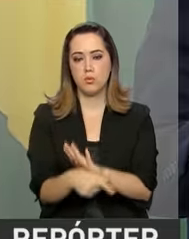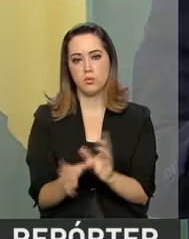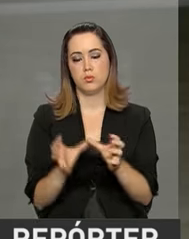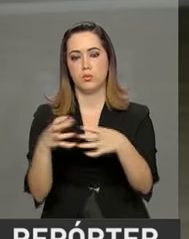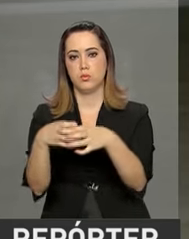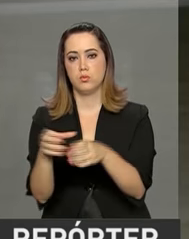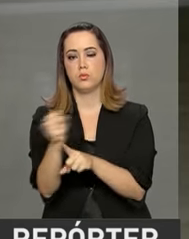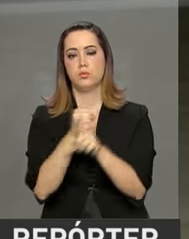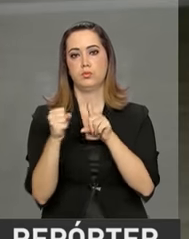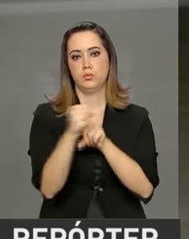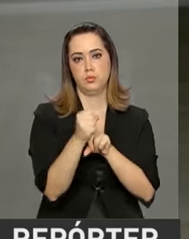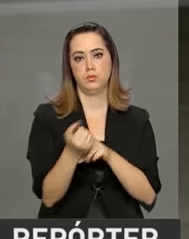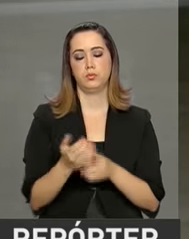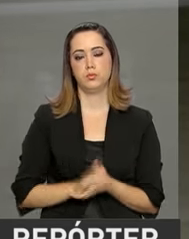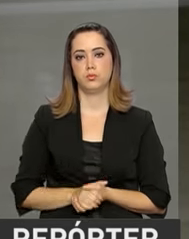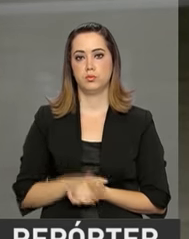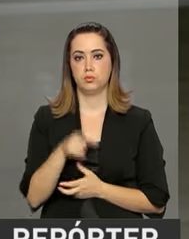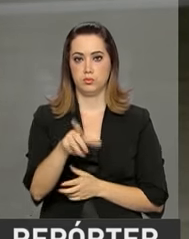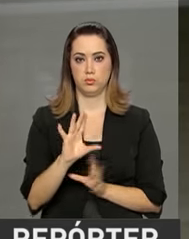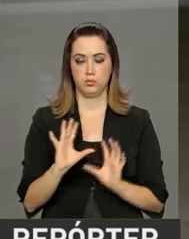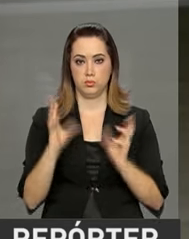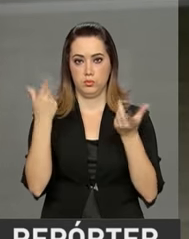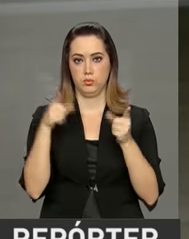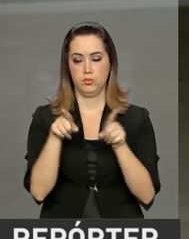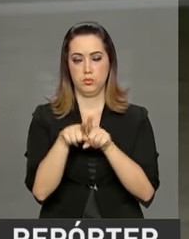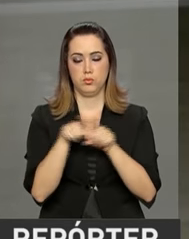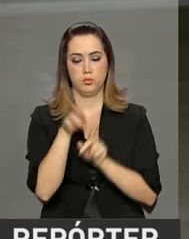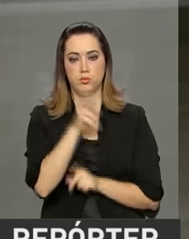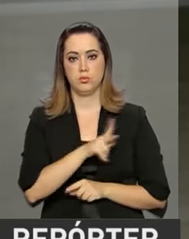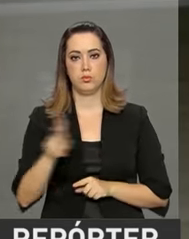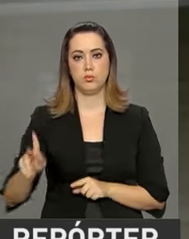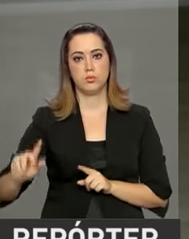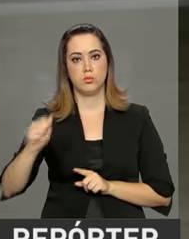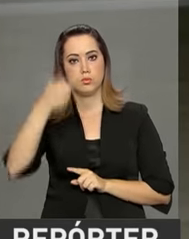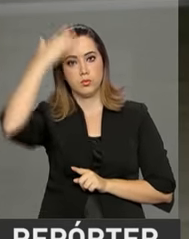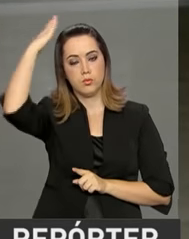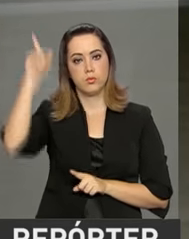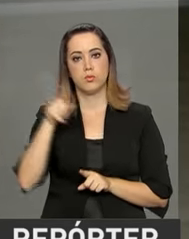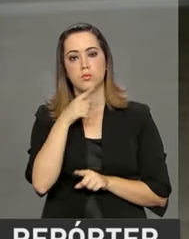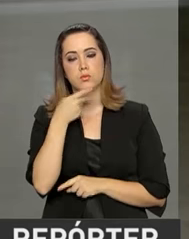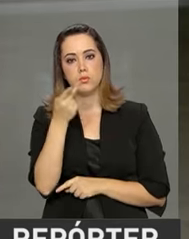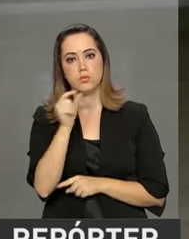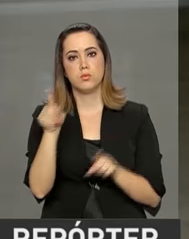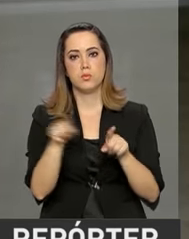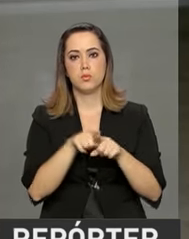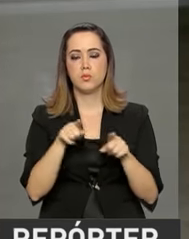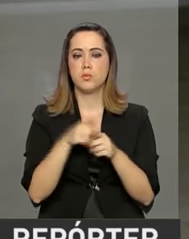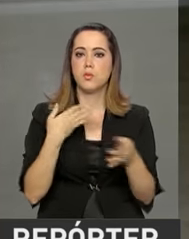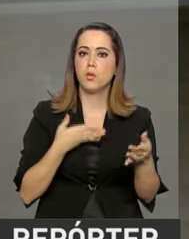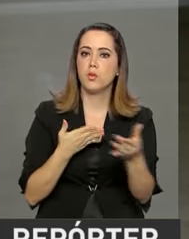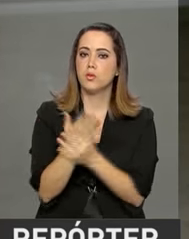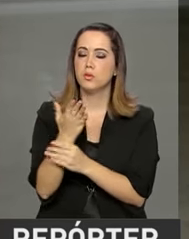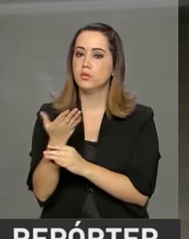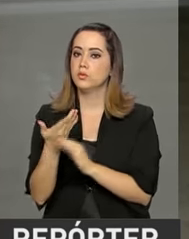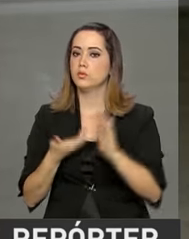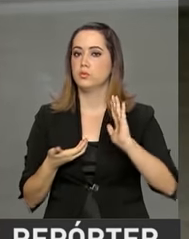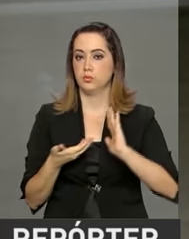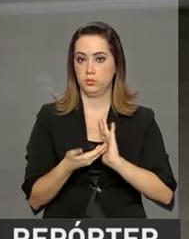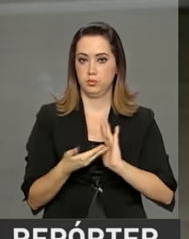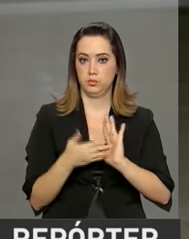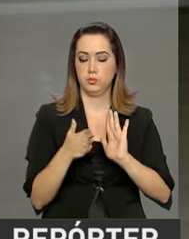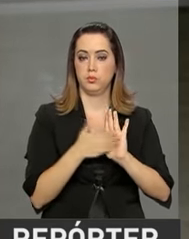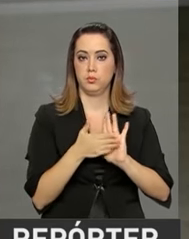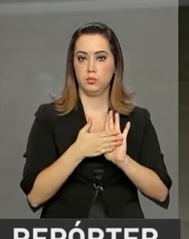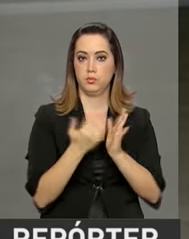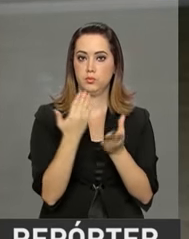país. Durante a cerimônia, o presidente em exercício Michel Temer também comentou a aprovação pela Câmara dos Deputados do projeto de